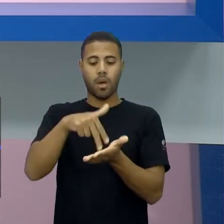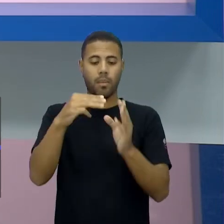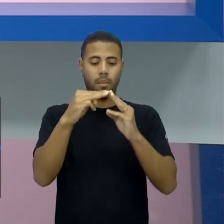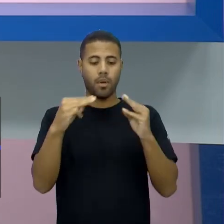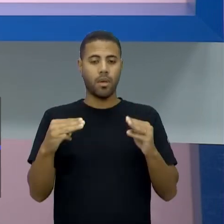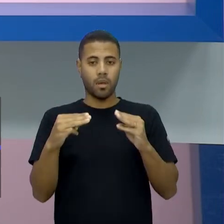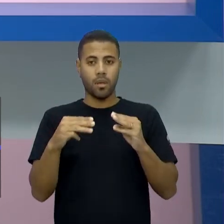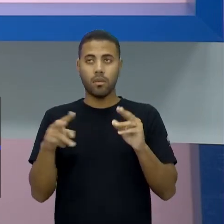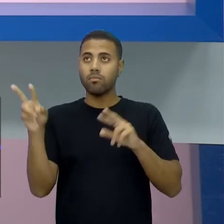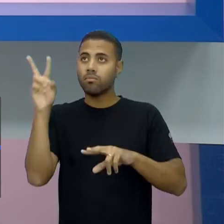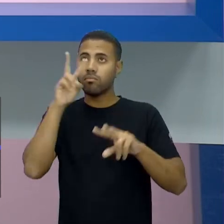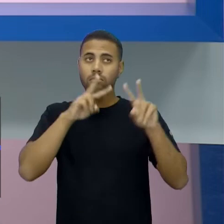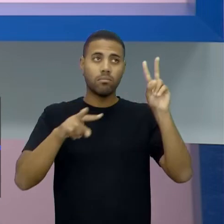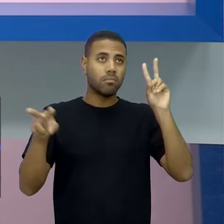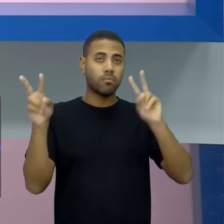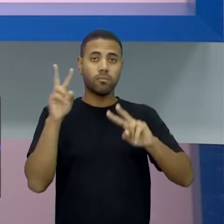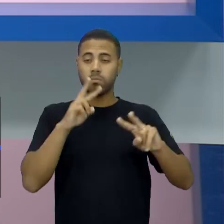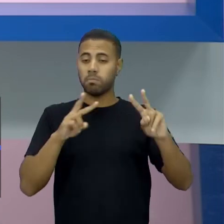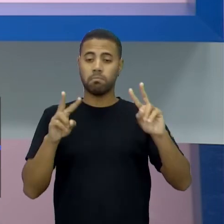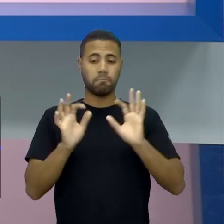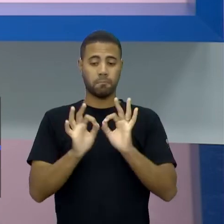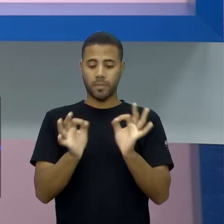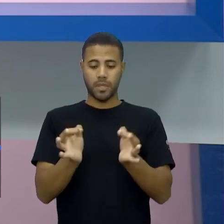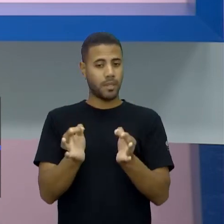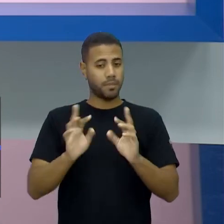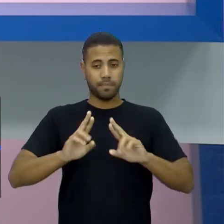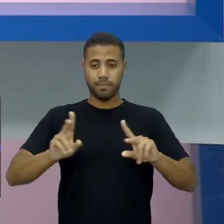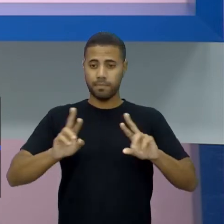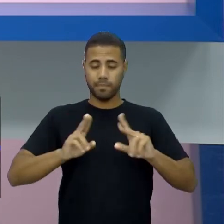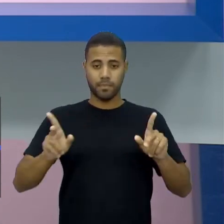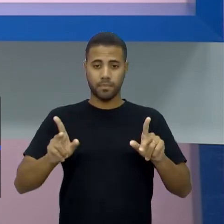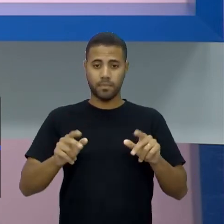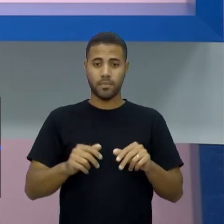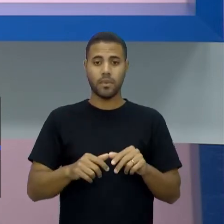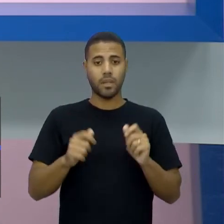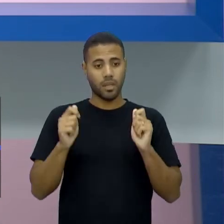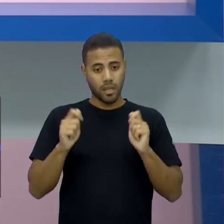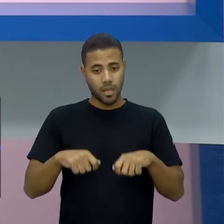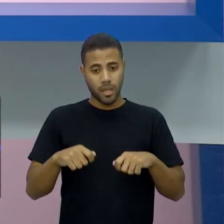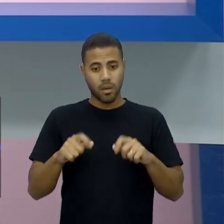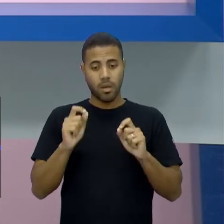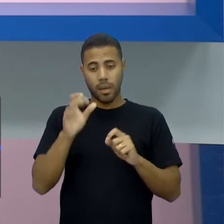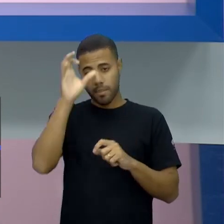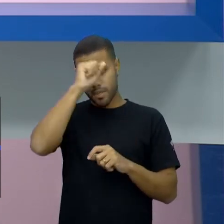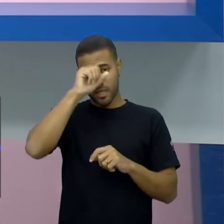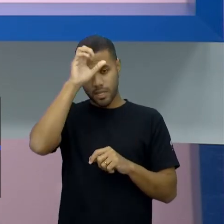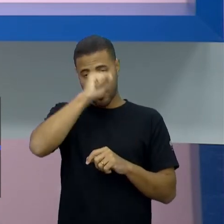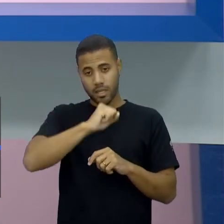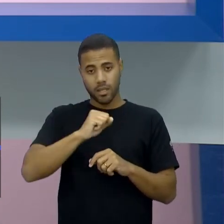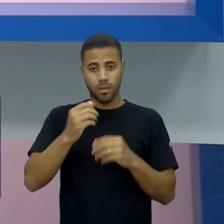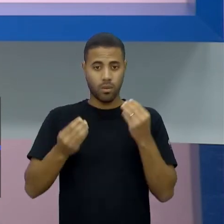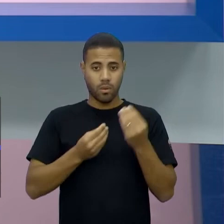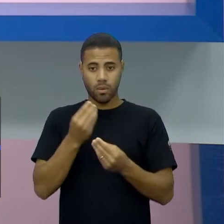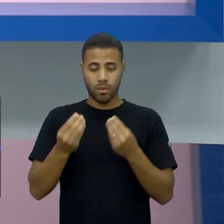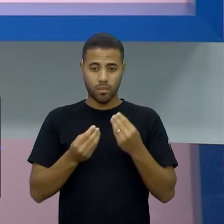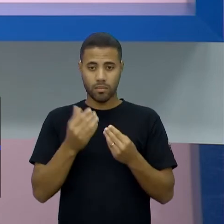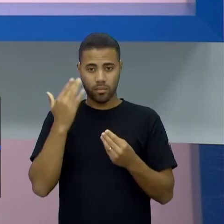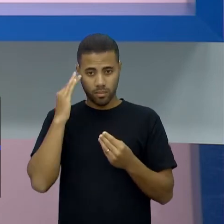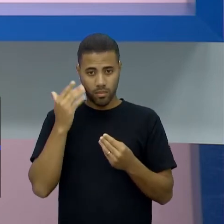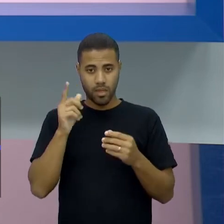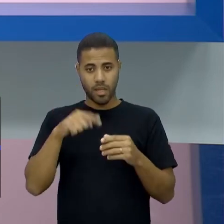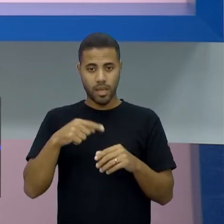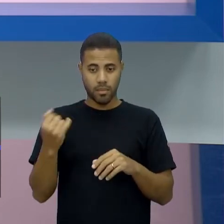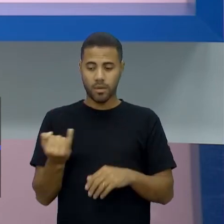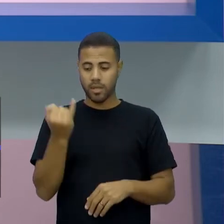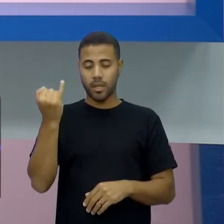para simplesmente ver as peças que estão expostas. Você vai para aprender sobre elas. Então, o papel do